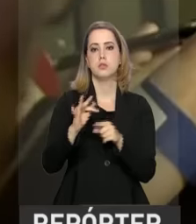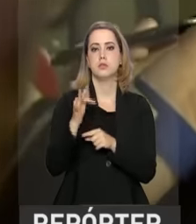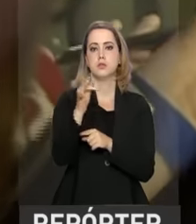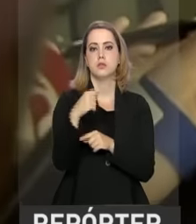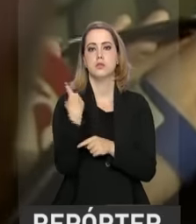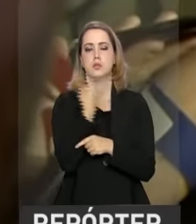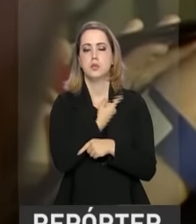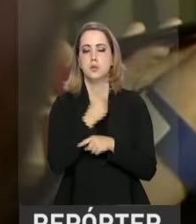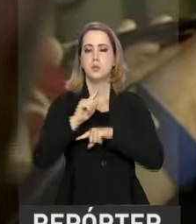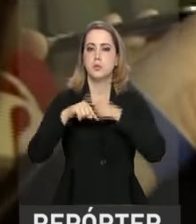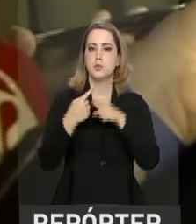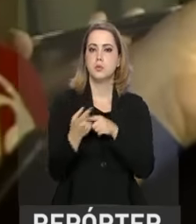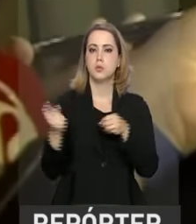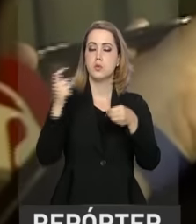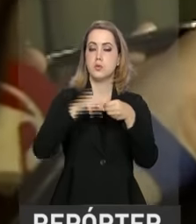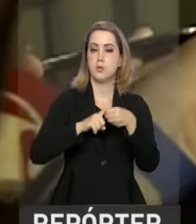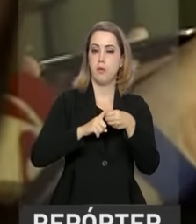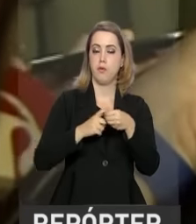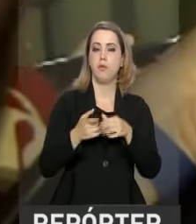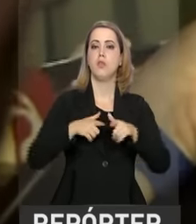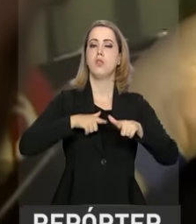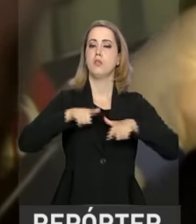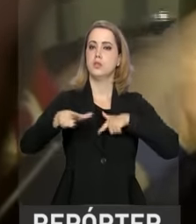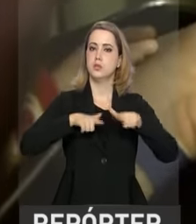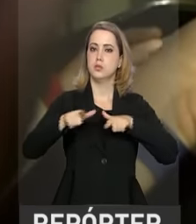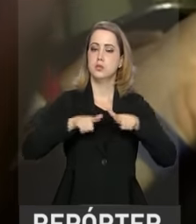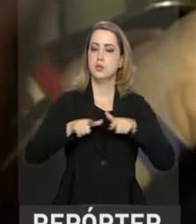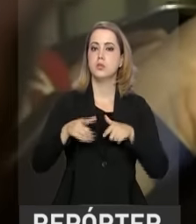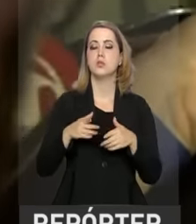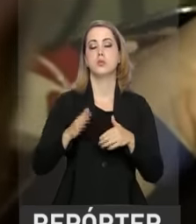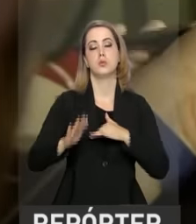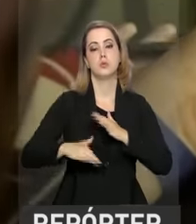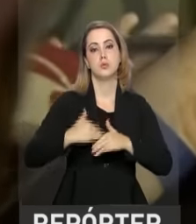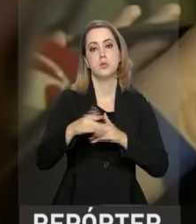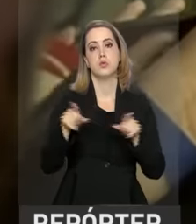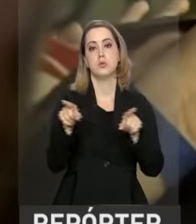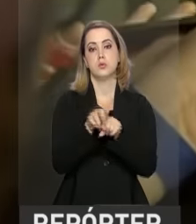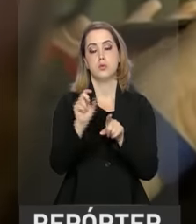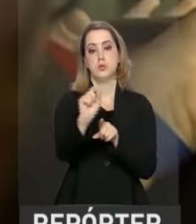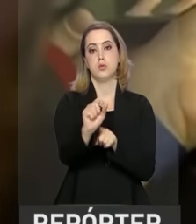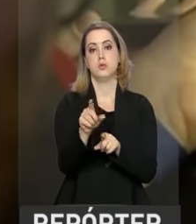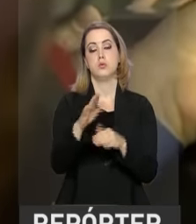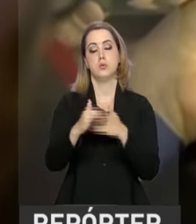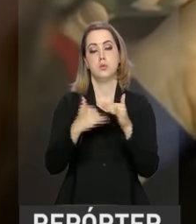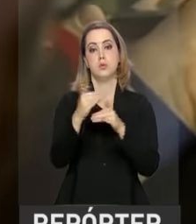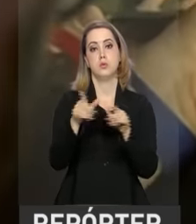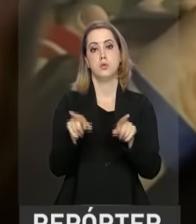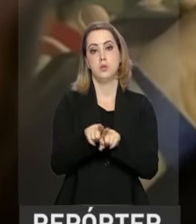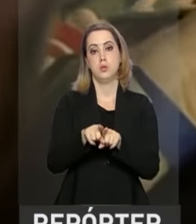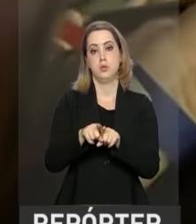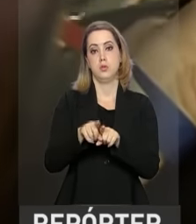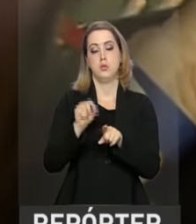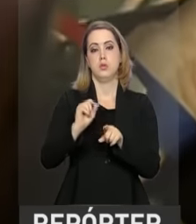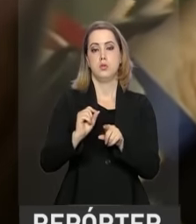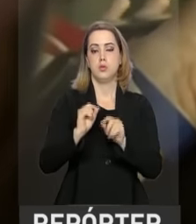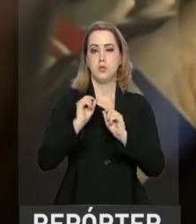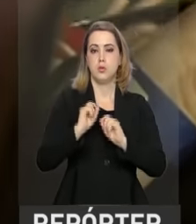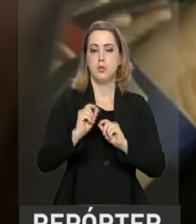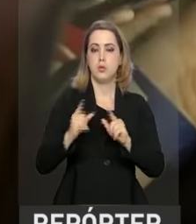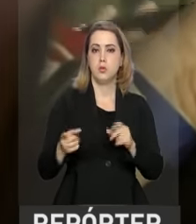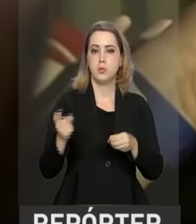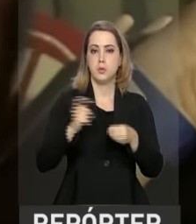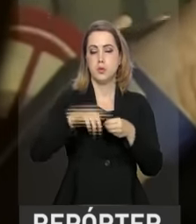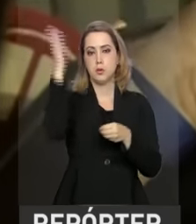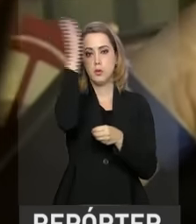então uma volta da criação de empregos e com isso o país pode aumentar de forma consistente